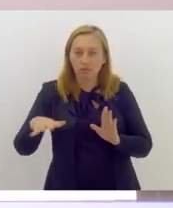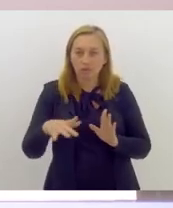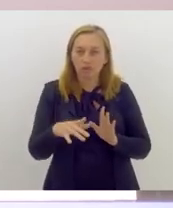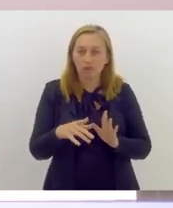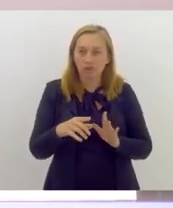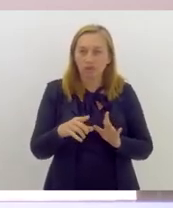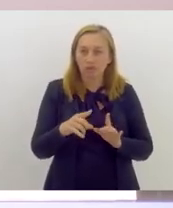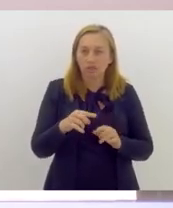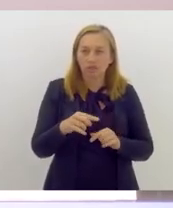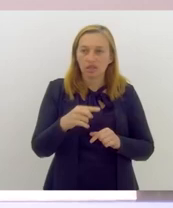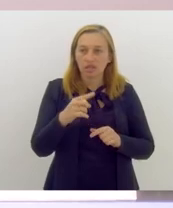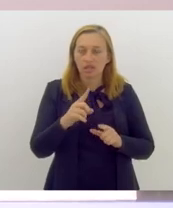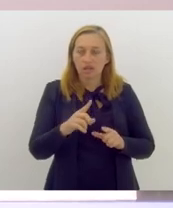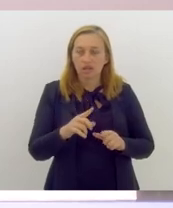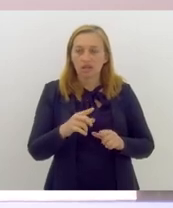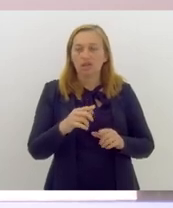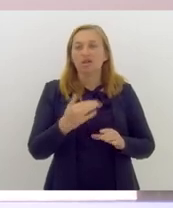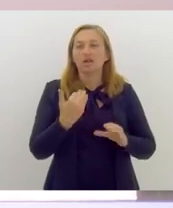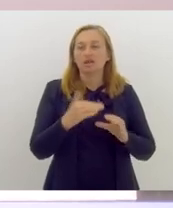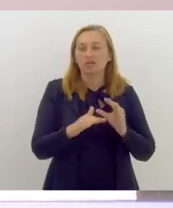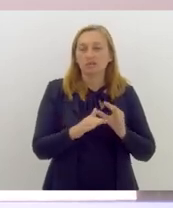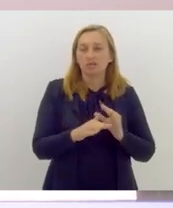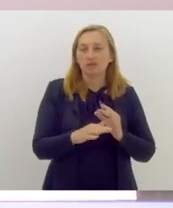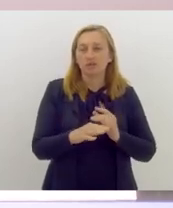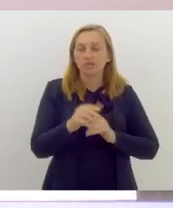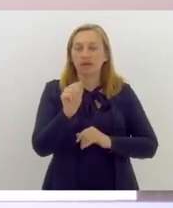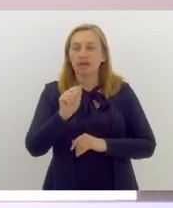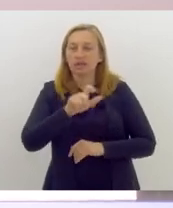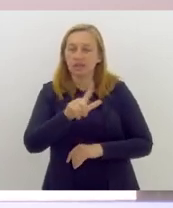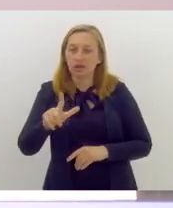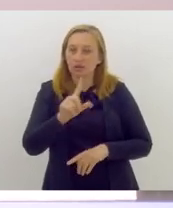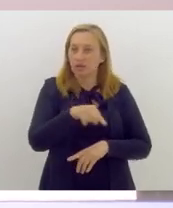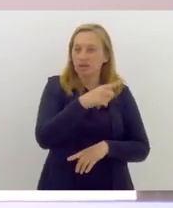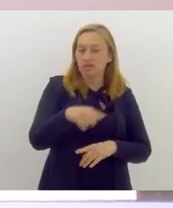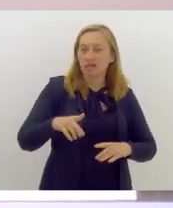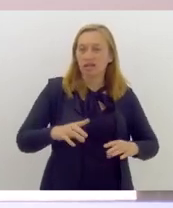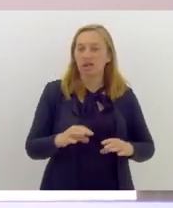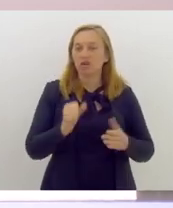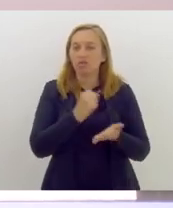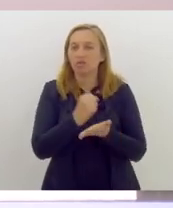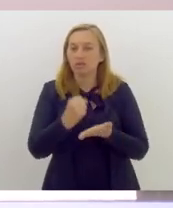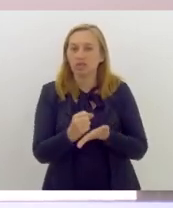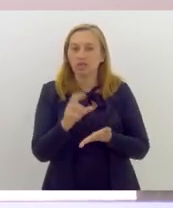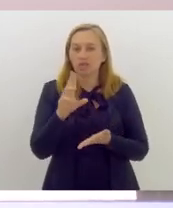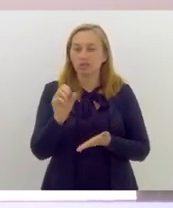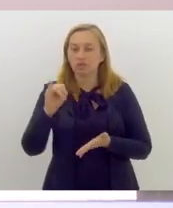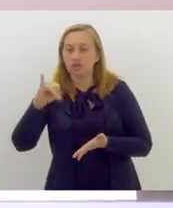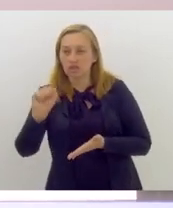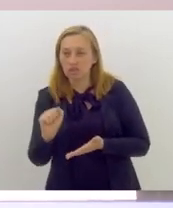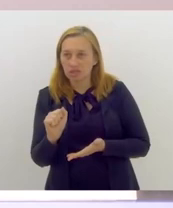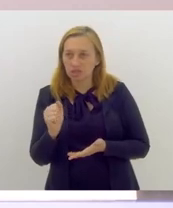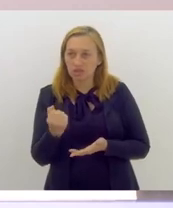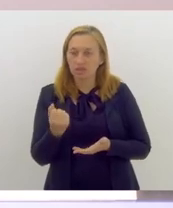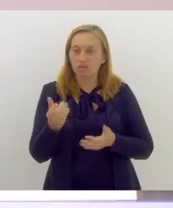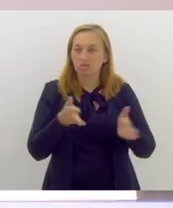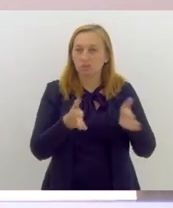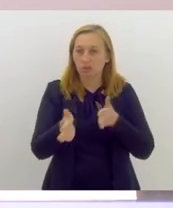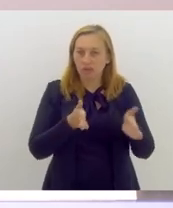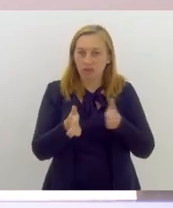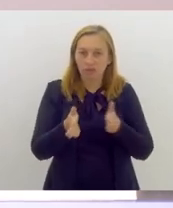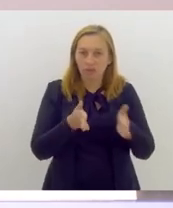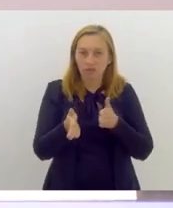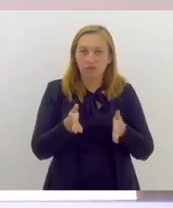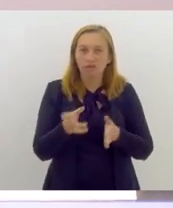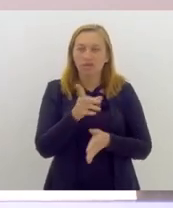a cancelar sem anos para as empresas ou para o governo os contrato das usinas que entraram em operação dentro do prazo e